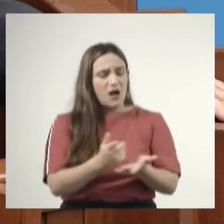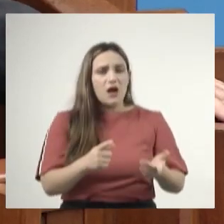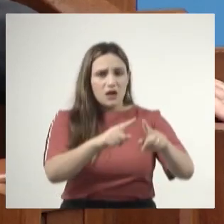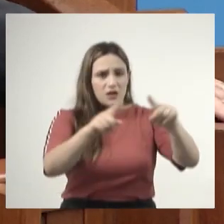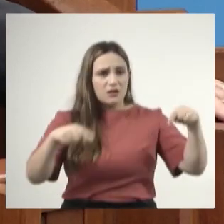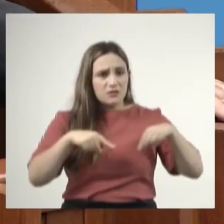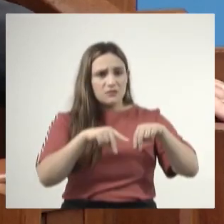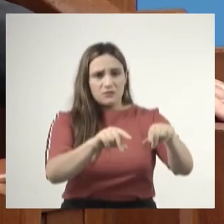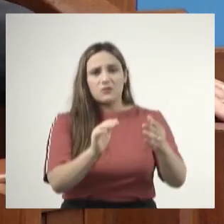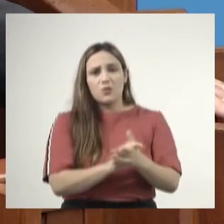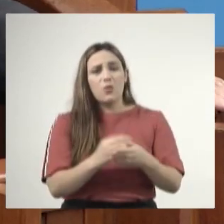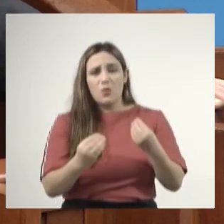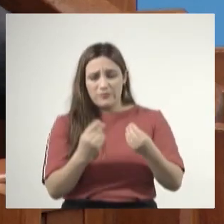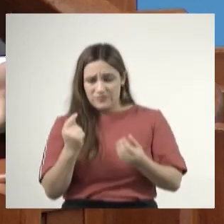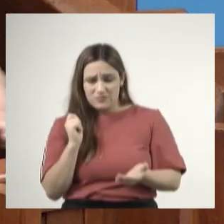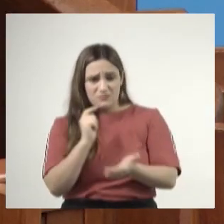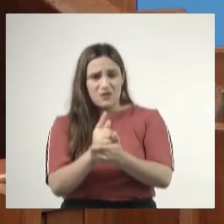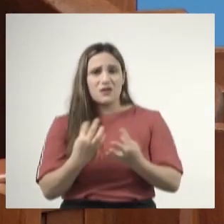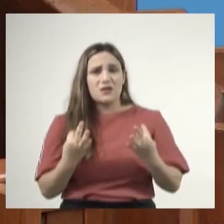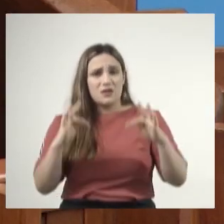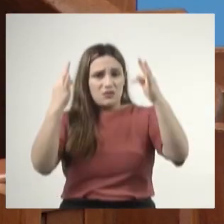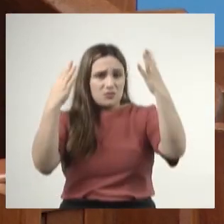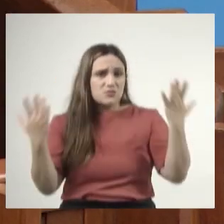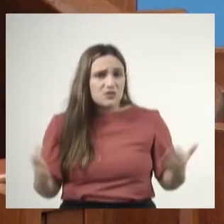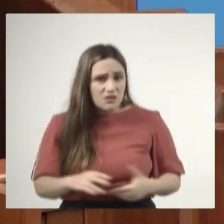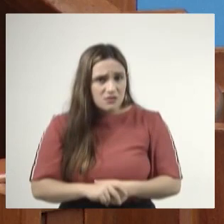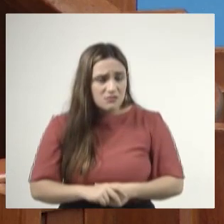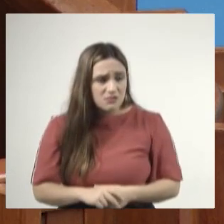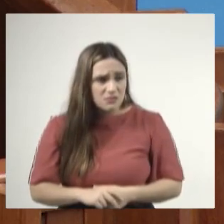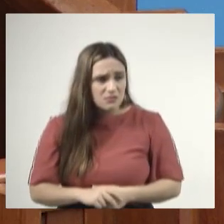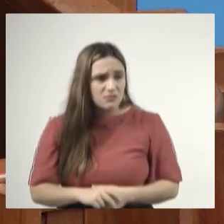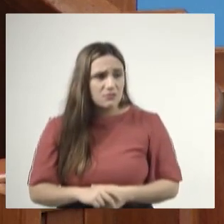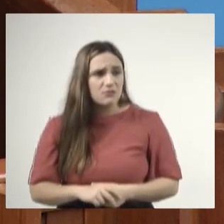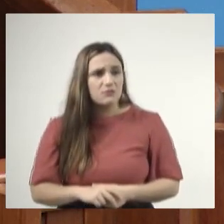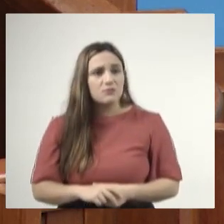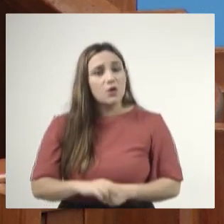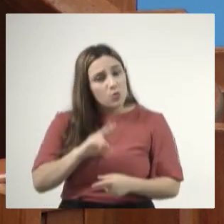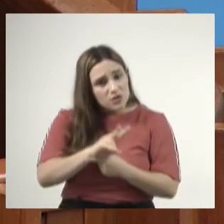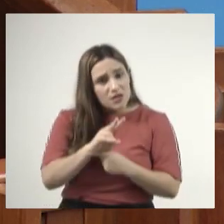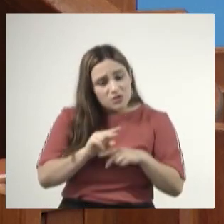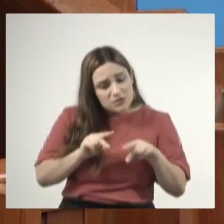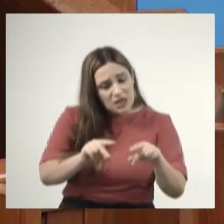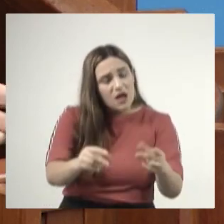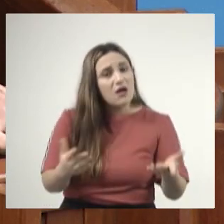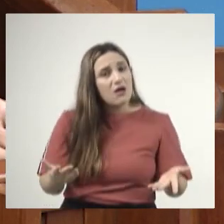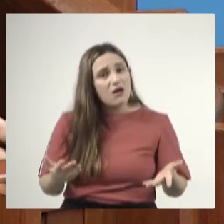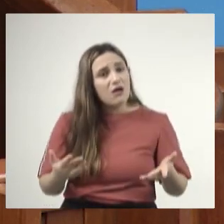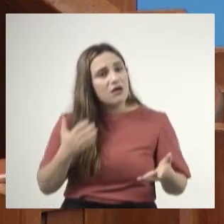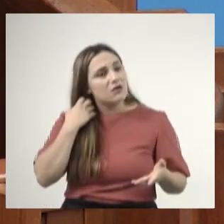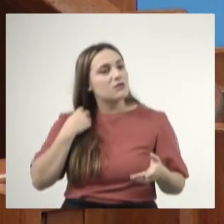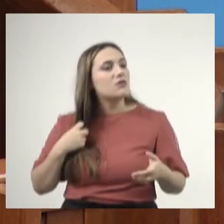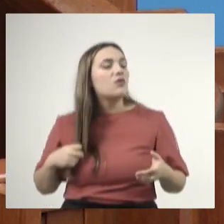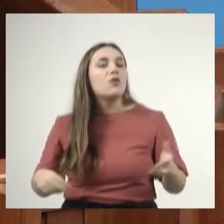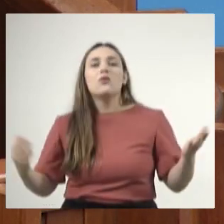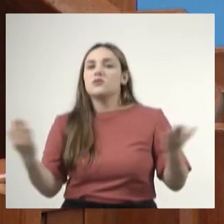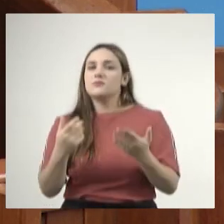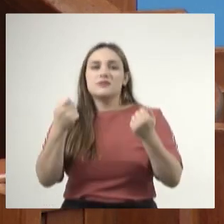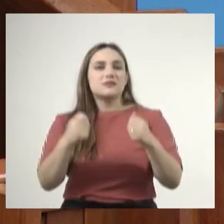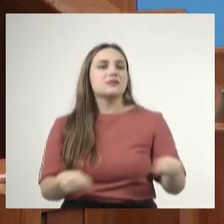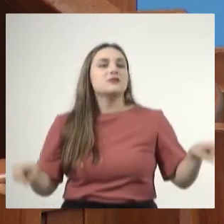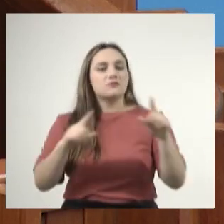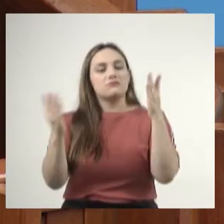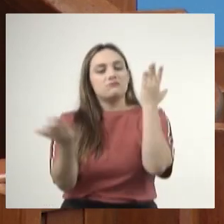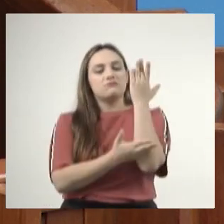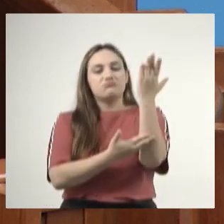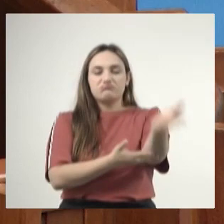em tecnologia? Como que vai investir em recuperação do solo? Porque hoje não precisa derrubar uma árvore.